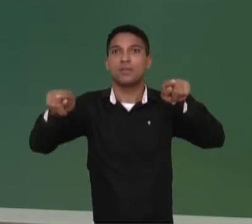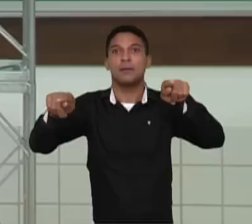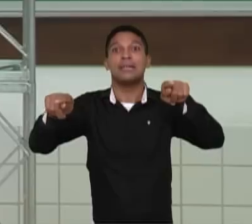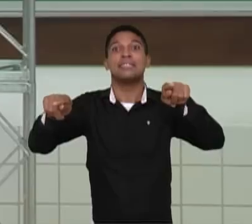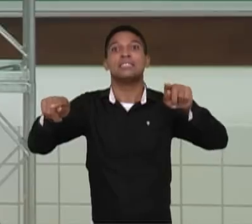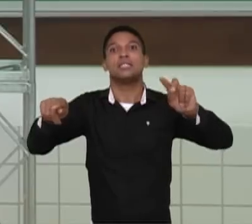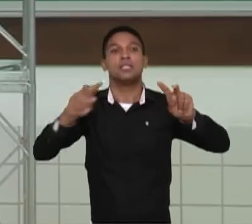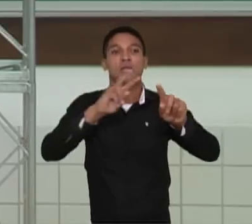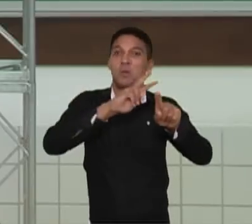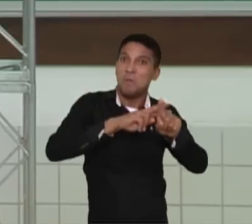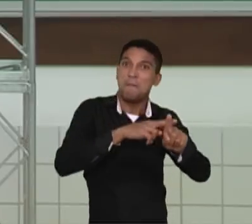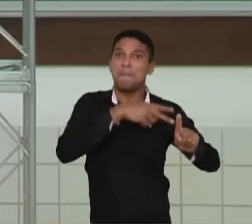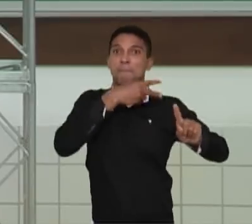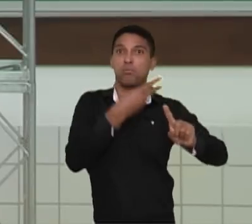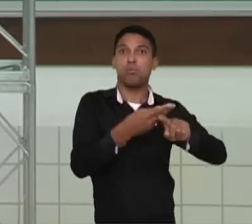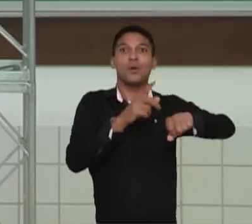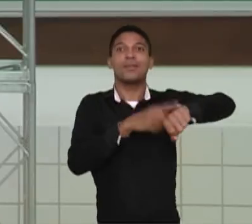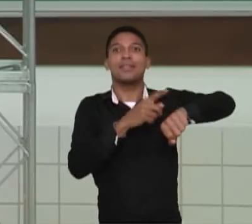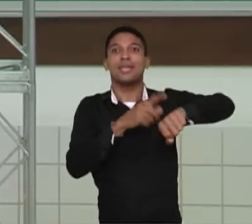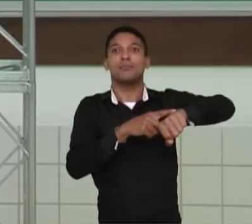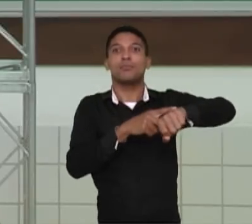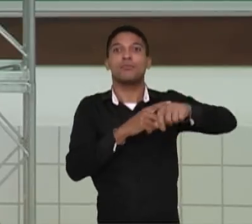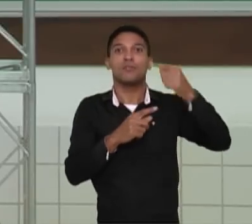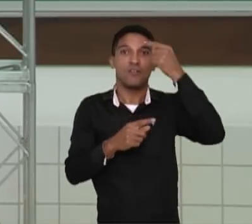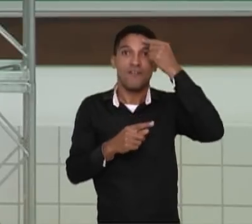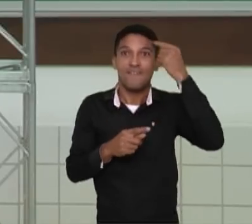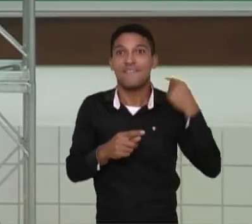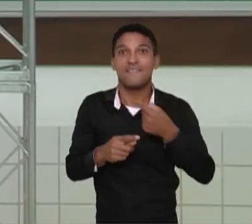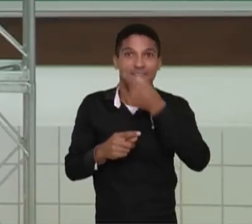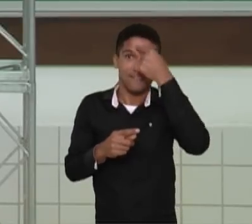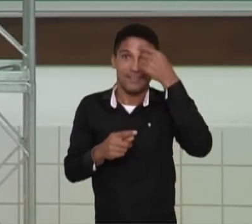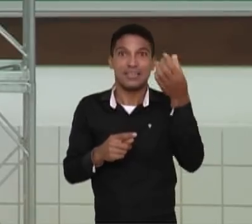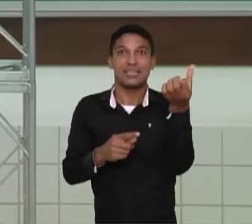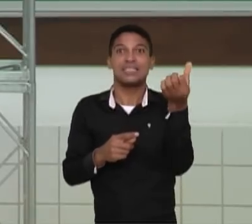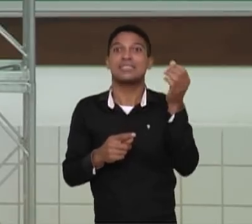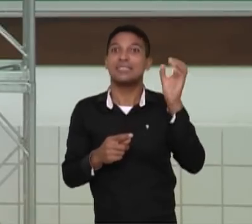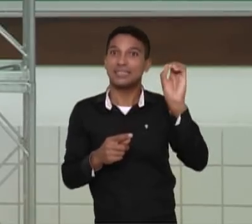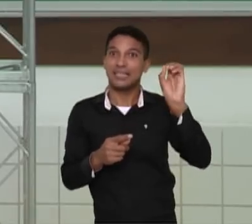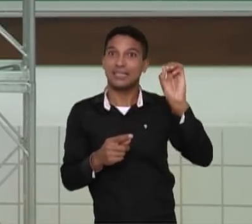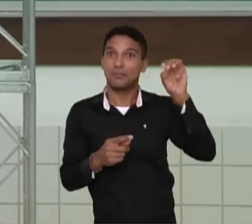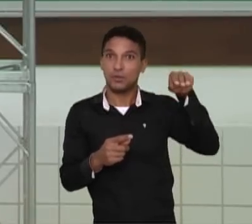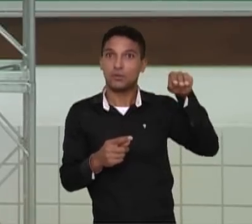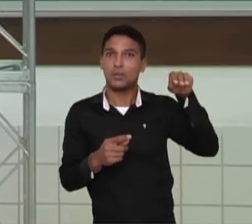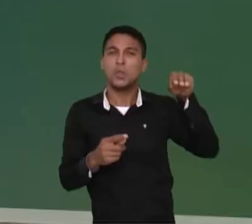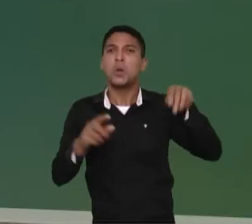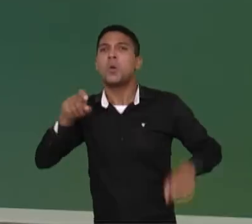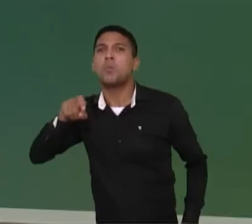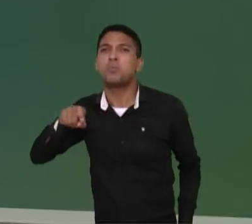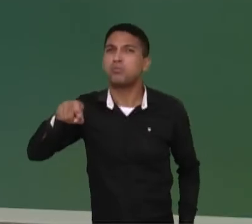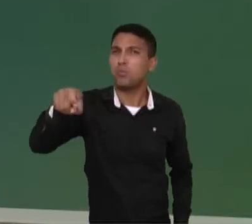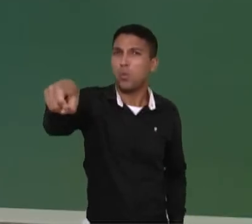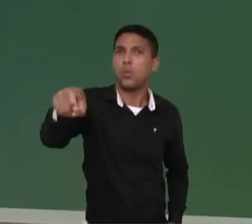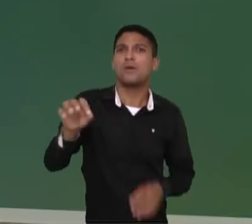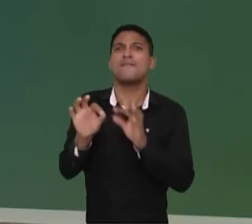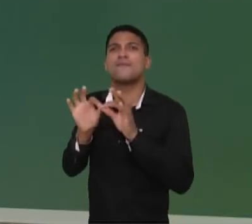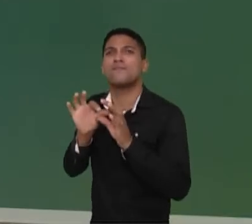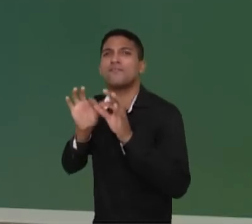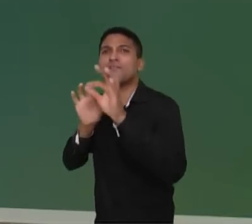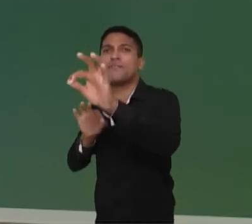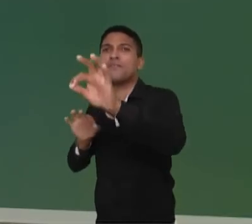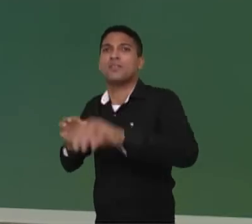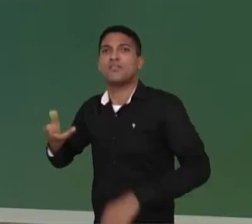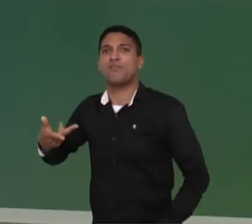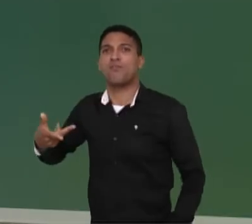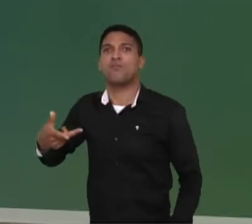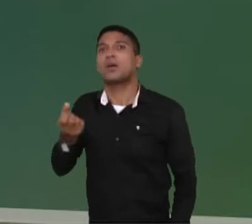né? 60 minutos equivale a 1 hora, aí eu tenho a minha velocidade por hora. Mas vamos colocar isso aí na nossa regrinha de